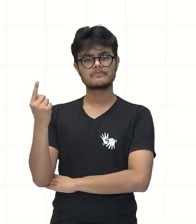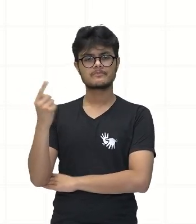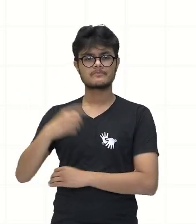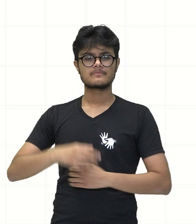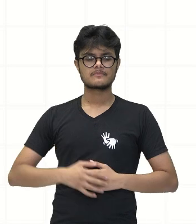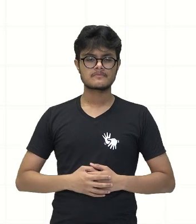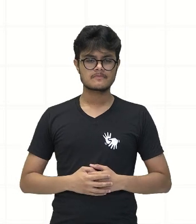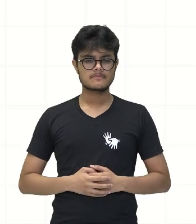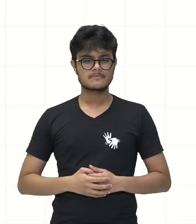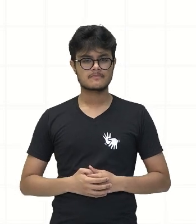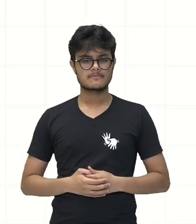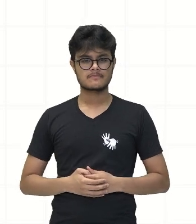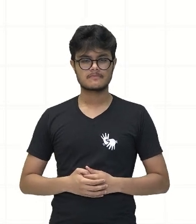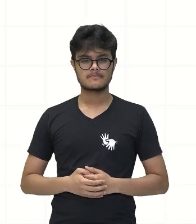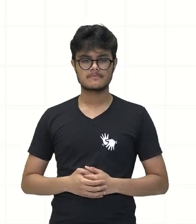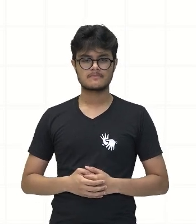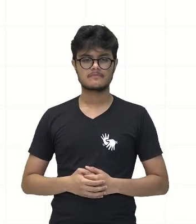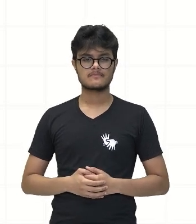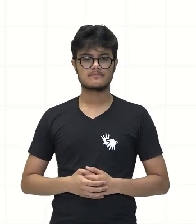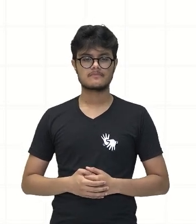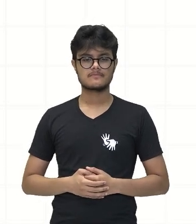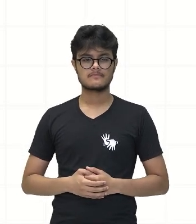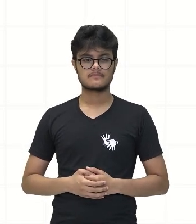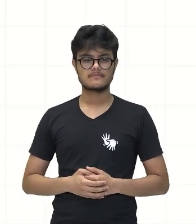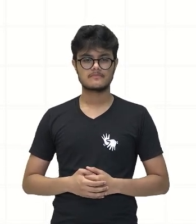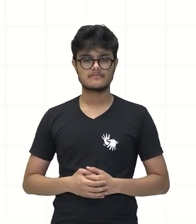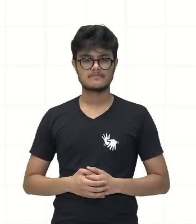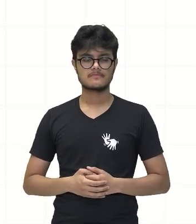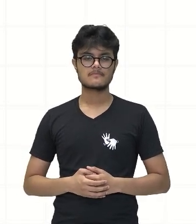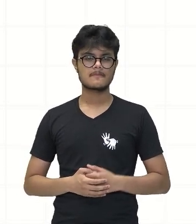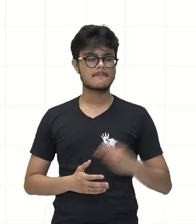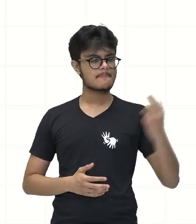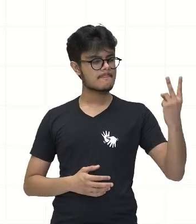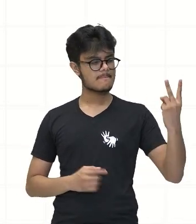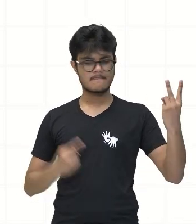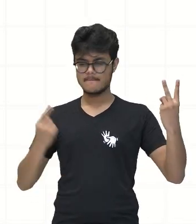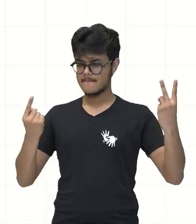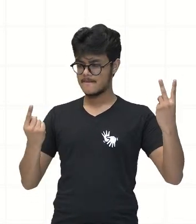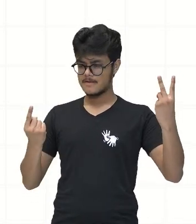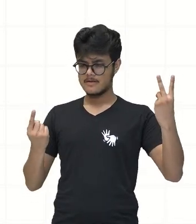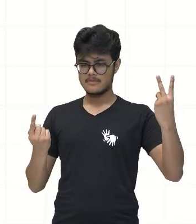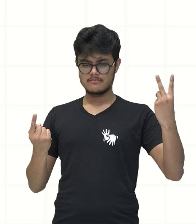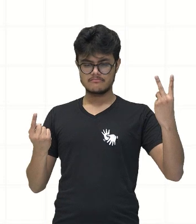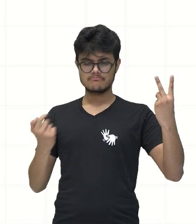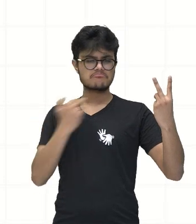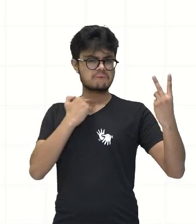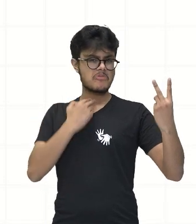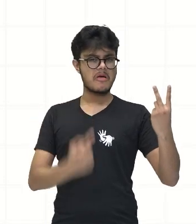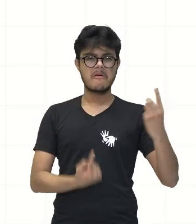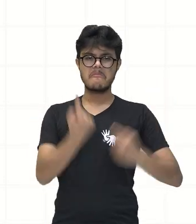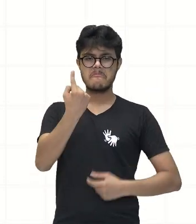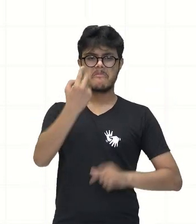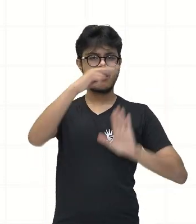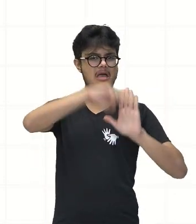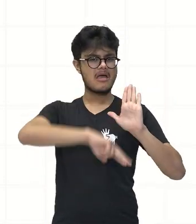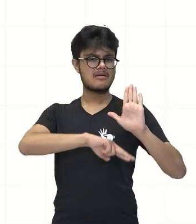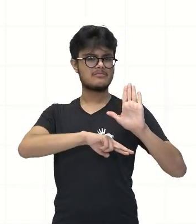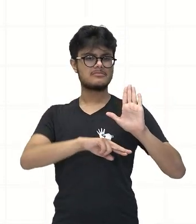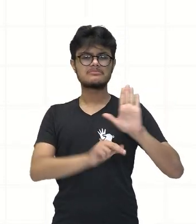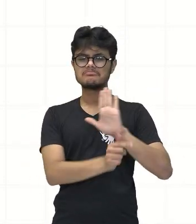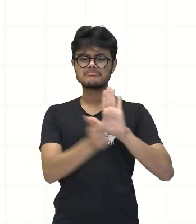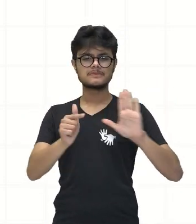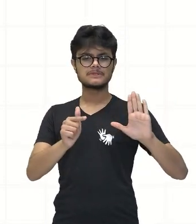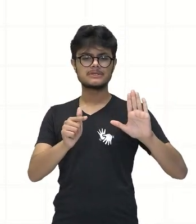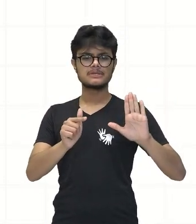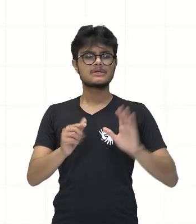aqui. Aqui o expoente do 5 é 1. E aqui o do radical é 2. Eu não posso aplicar a propriedade 1. Não posso aplicar nenhuma outra